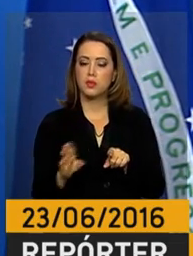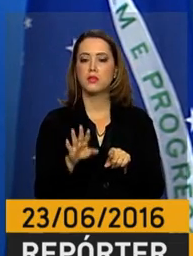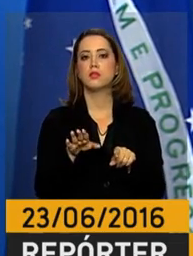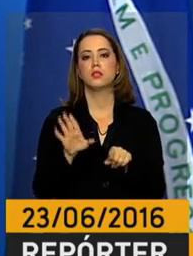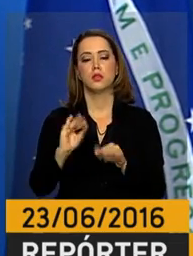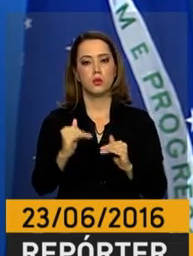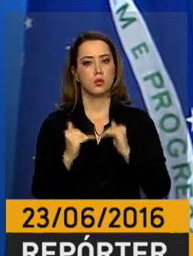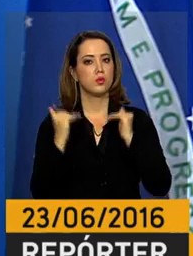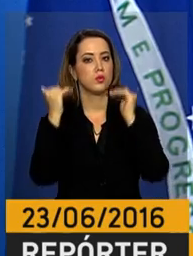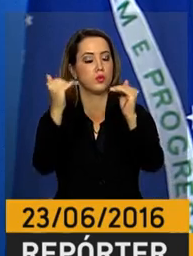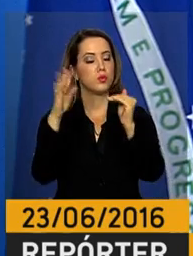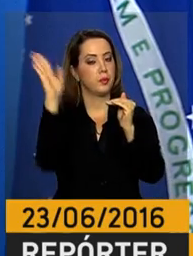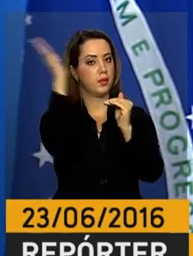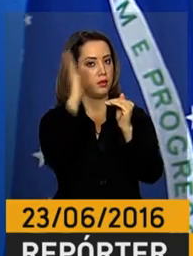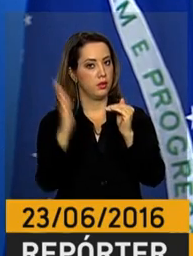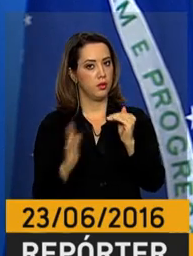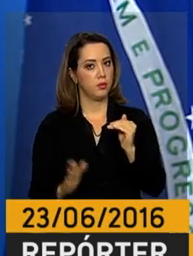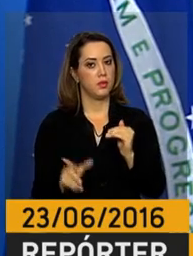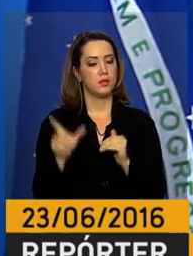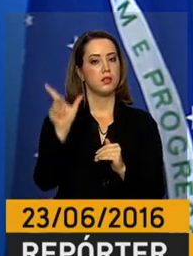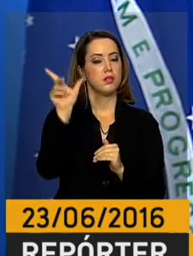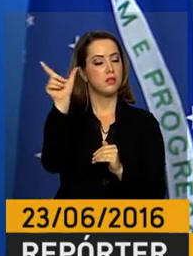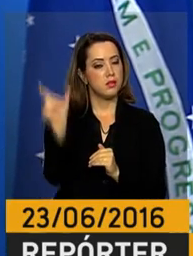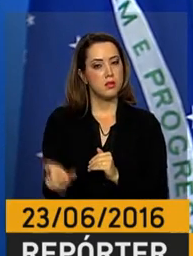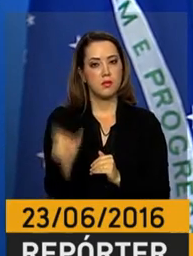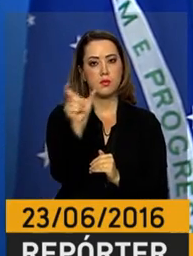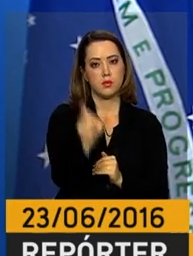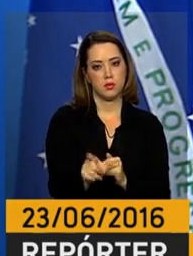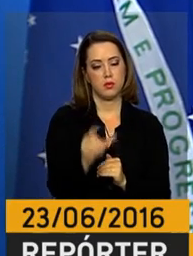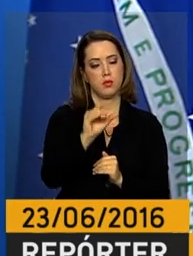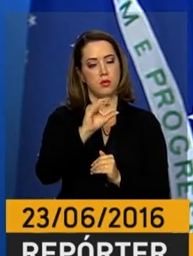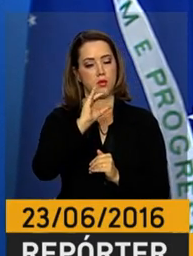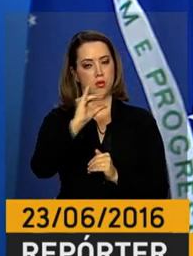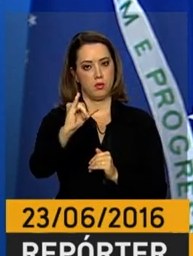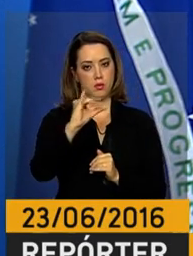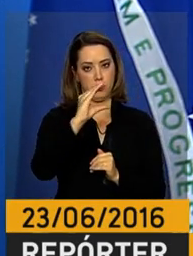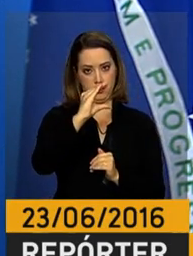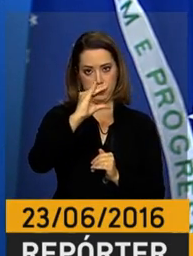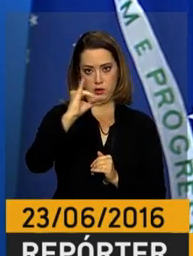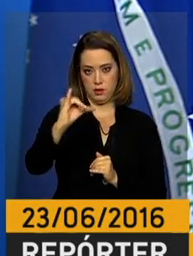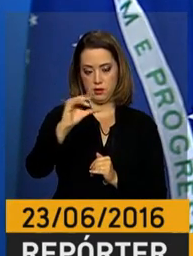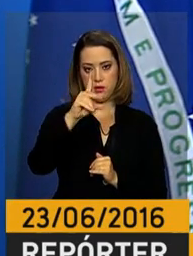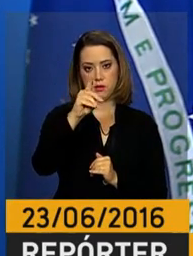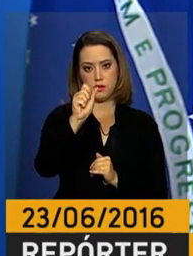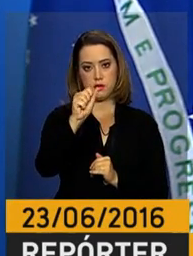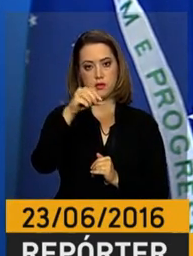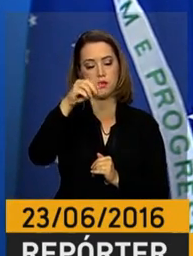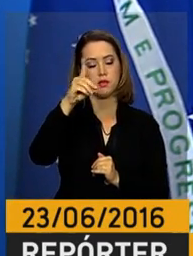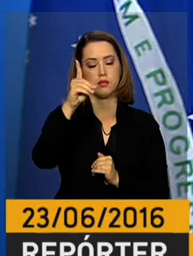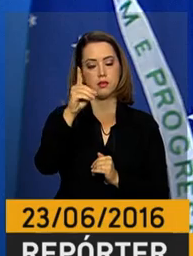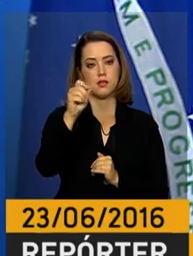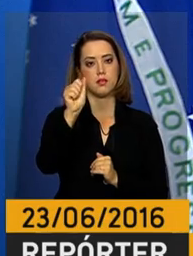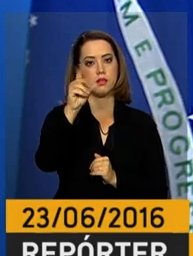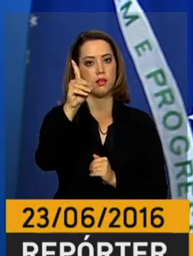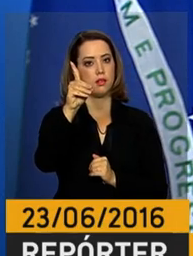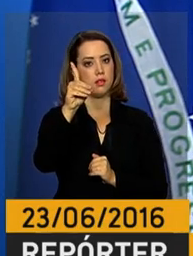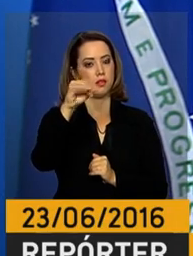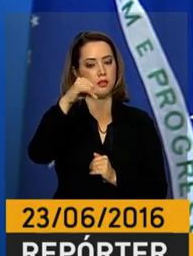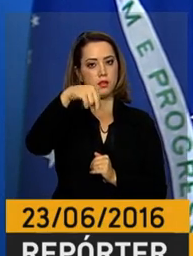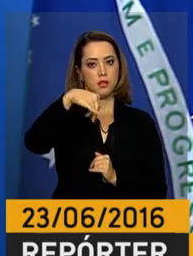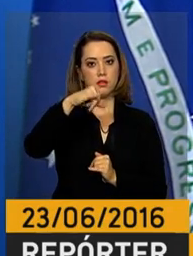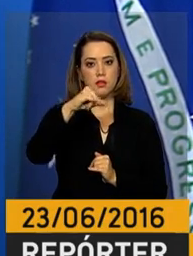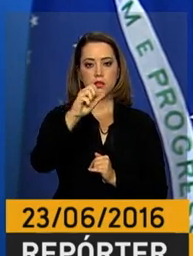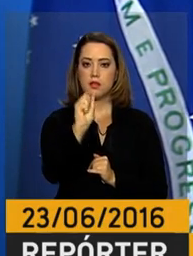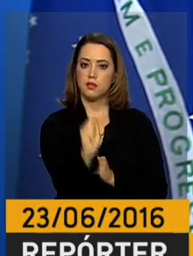a cidadania em casos Tais ao poder judiciário cumprirá reconhecer a Mora